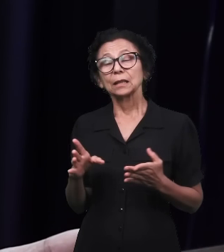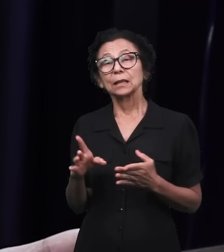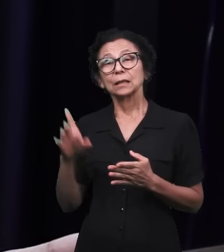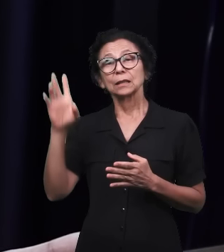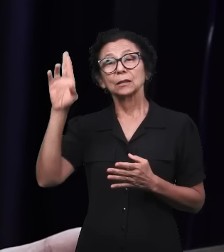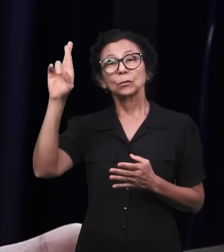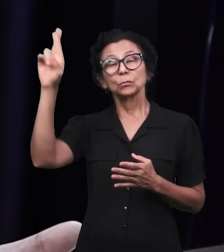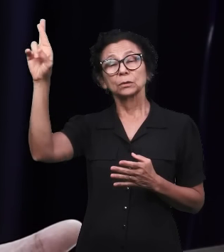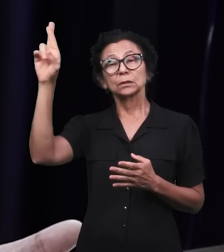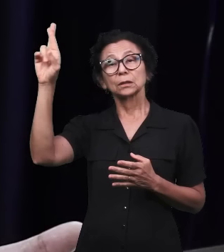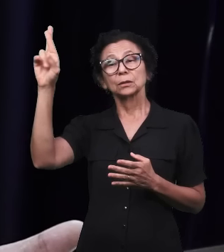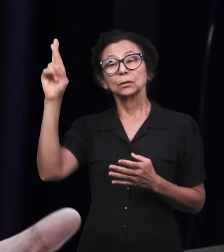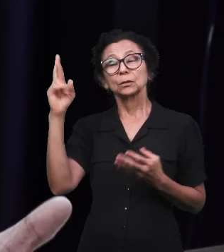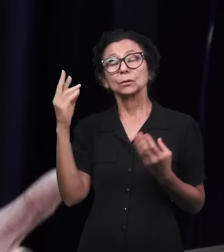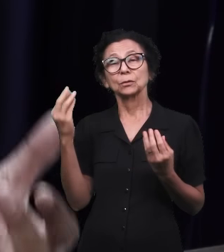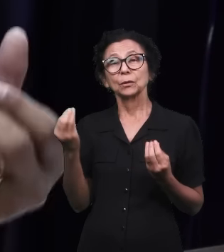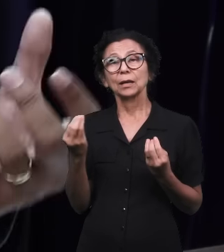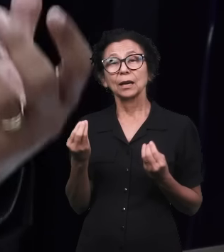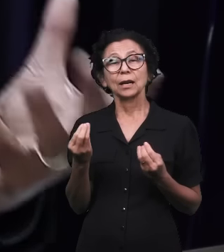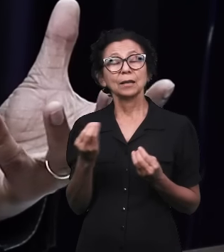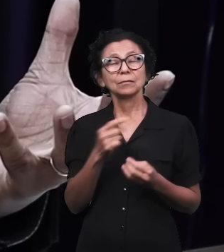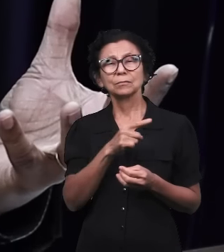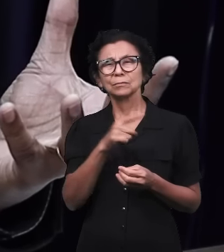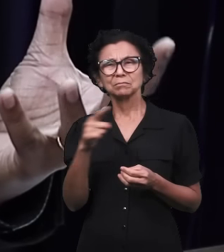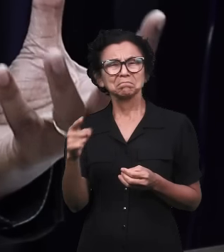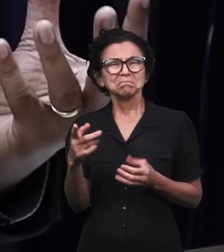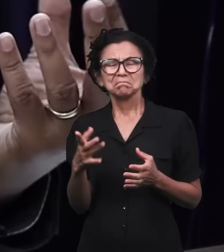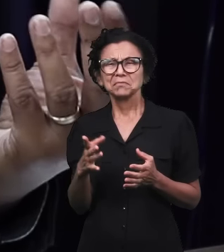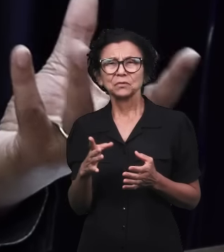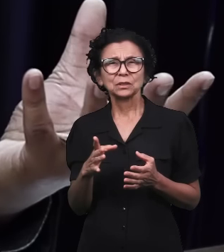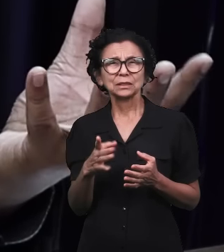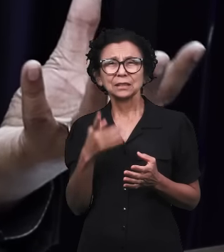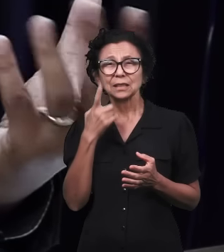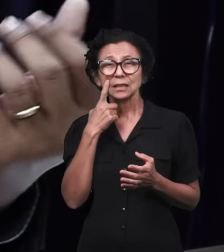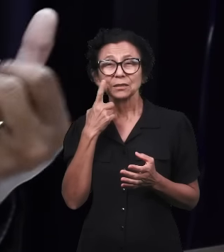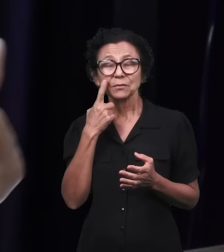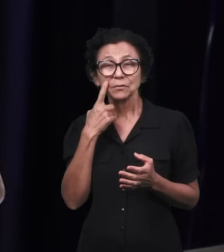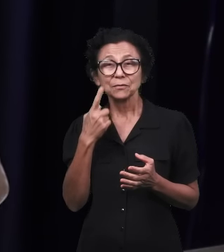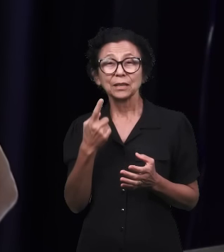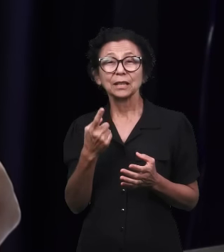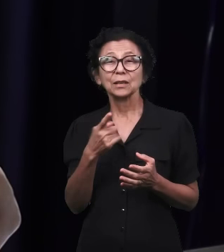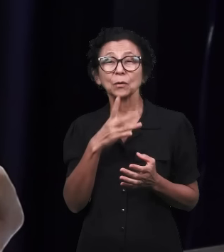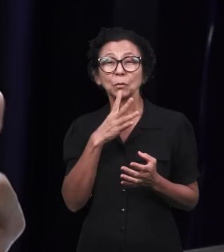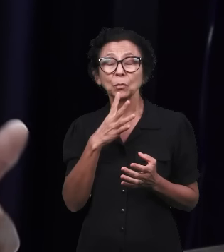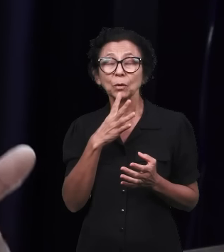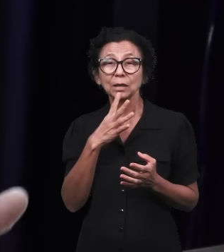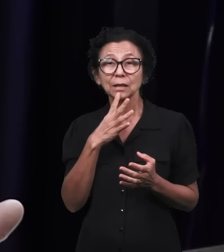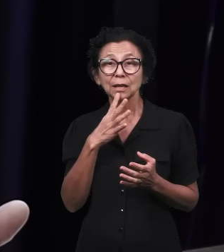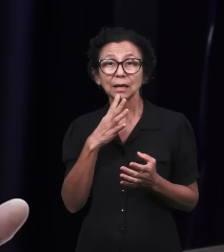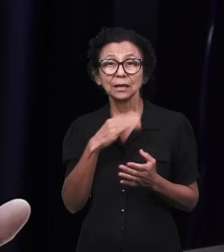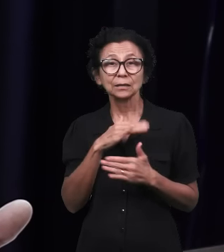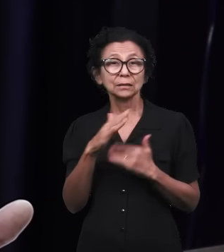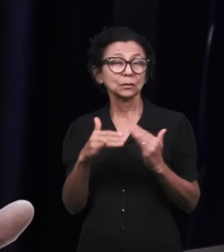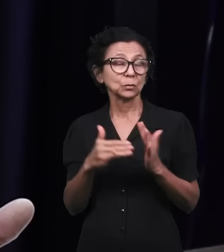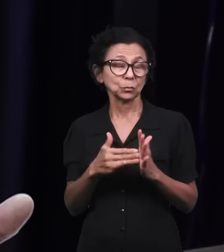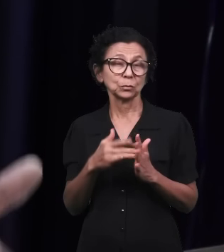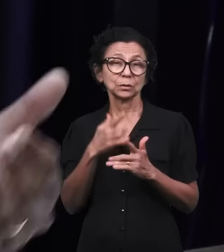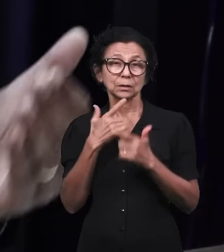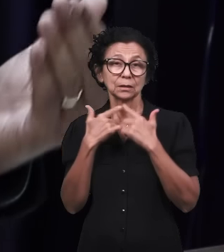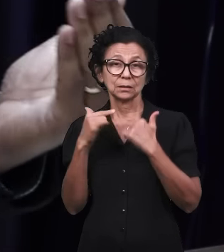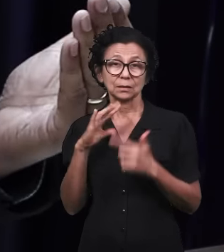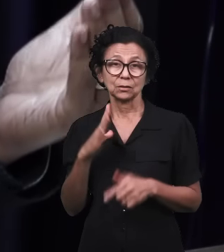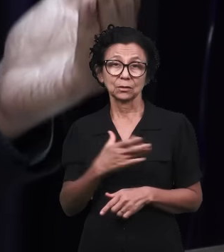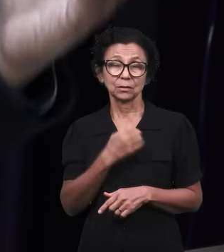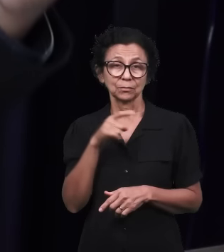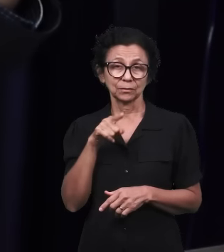homem, por menor que seja, por mais, Ele vê em nós o projeto para nos alcançar. Essas cidades que